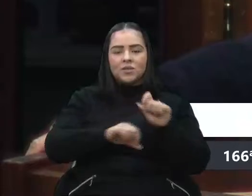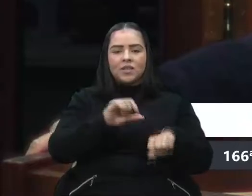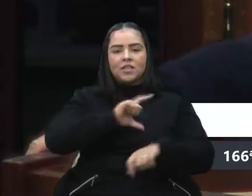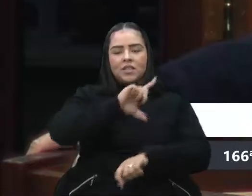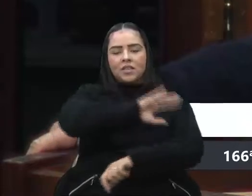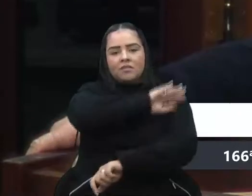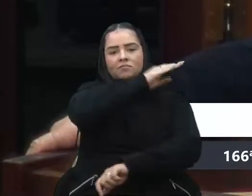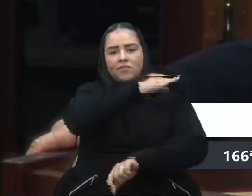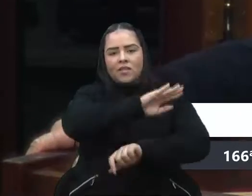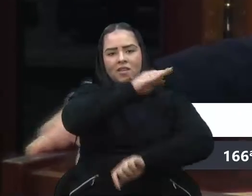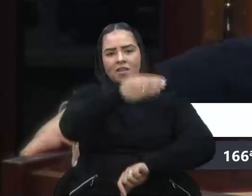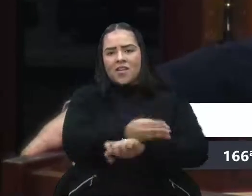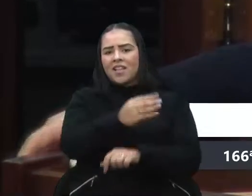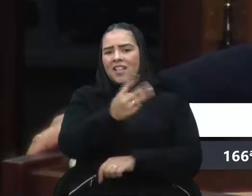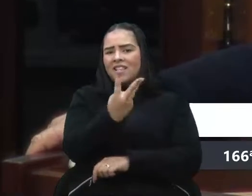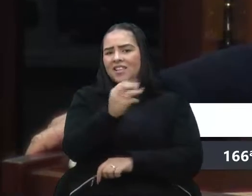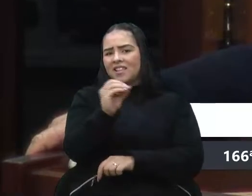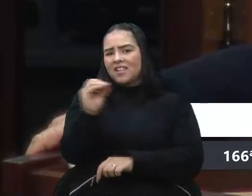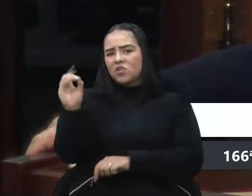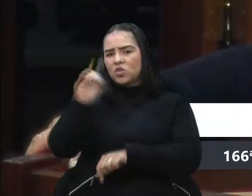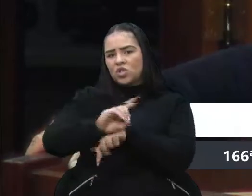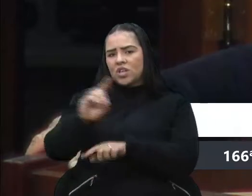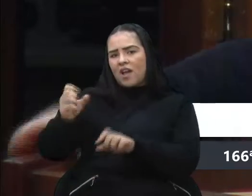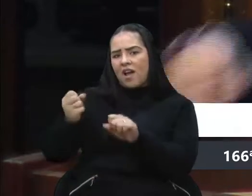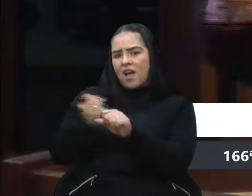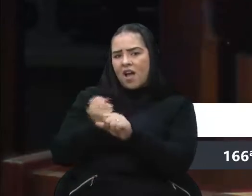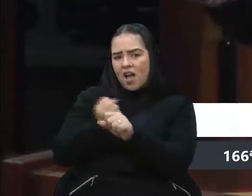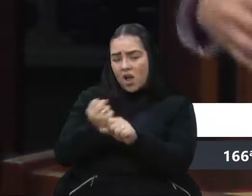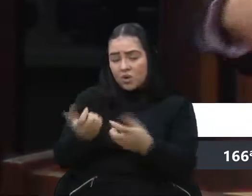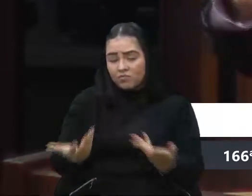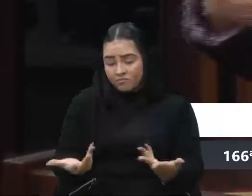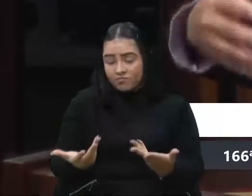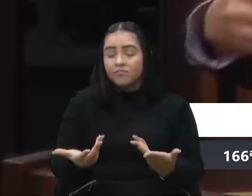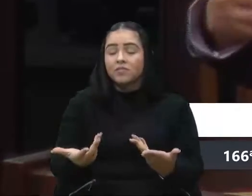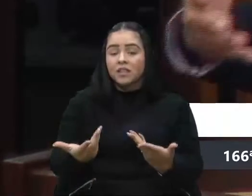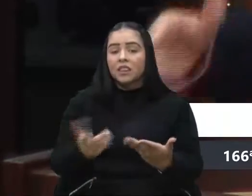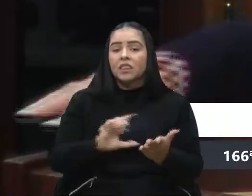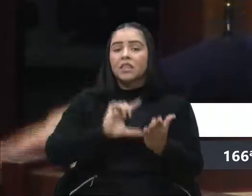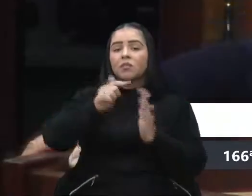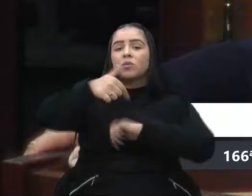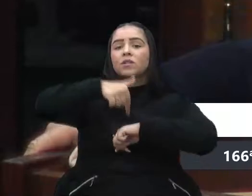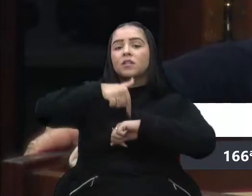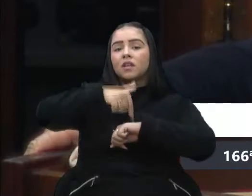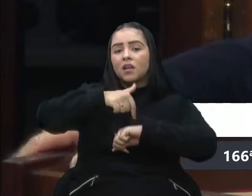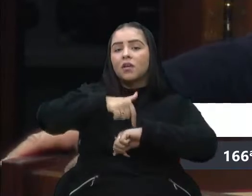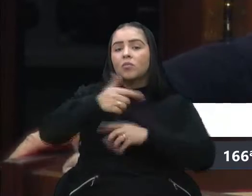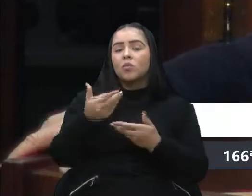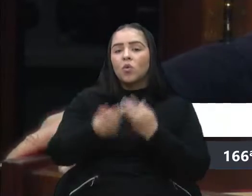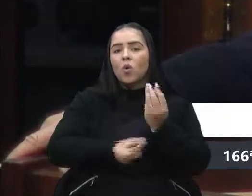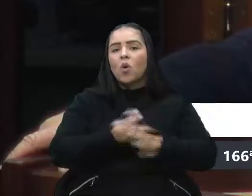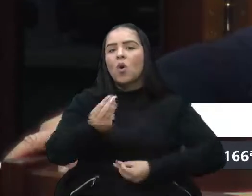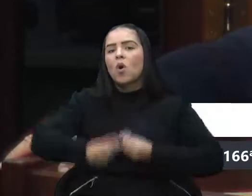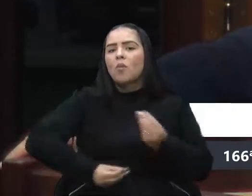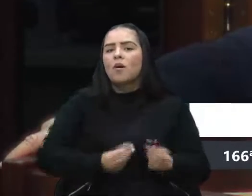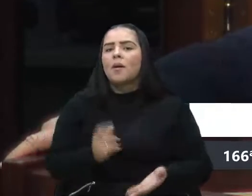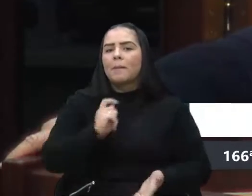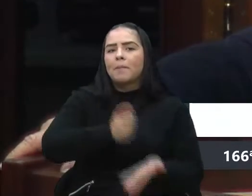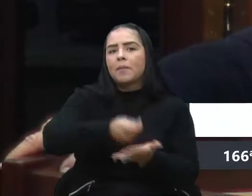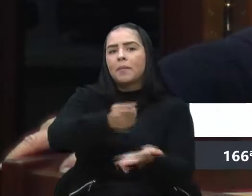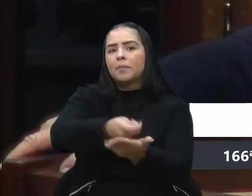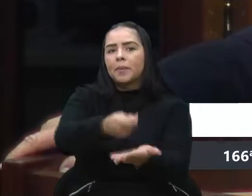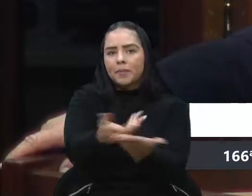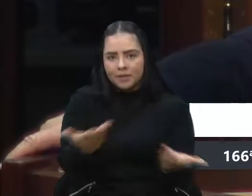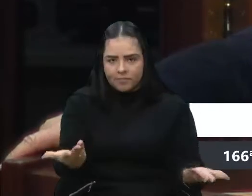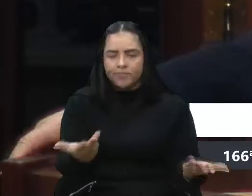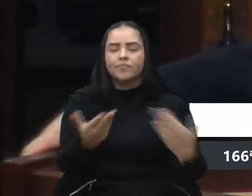já falei, 300 dias por ano. Aí, com o tempo, ele se paga. Quantas vezes eu vi aqui também o